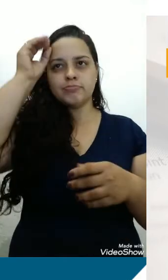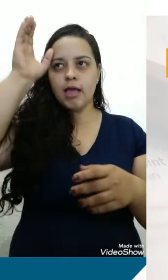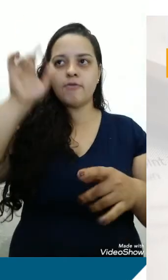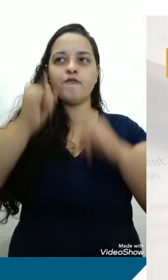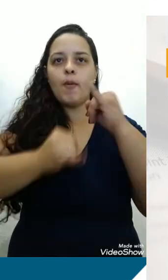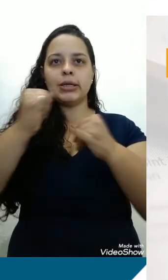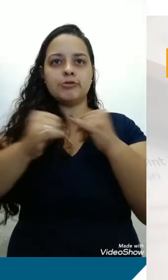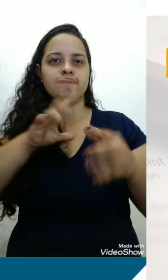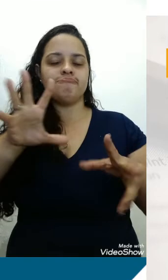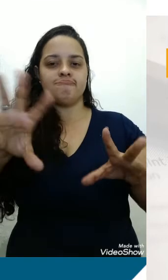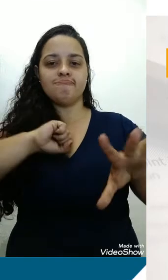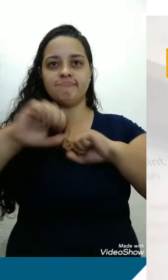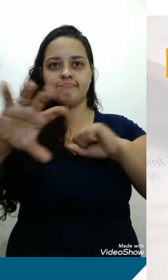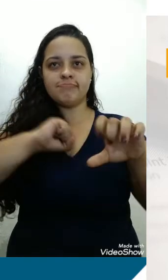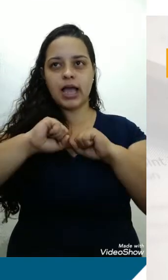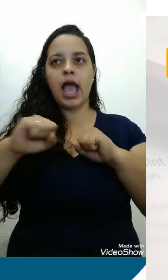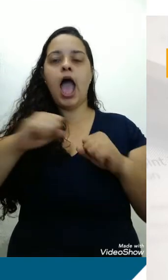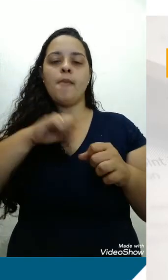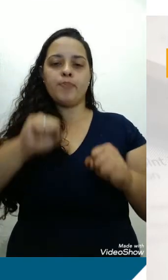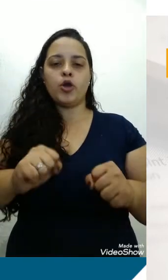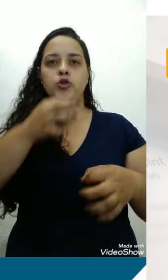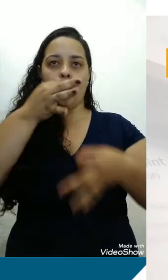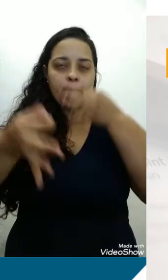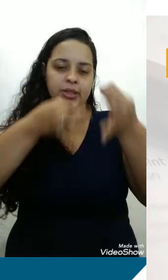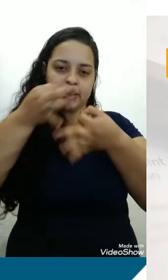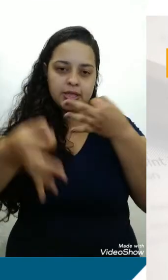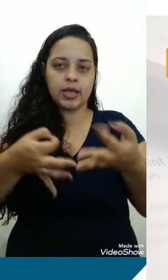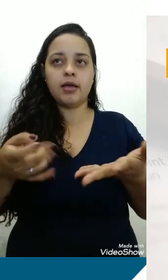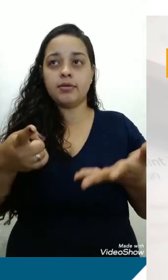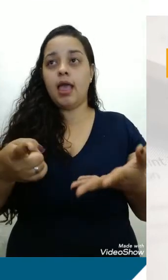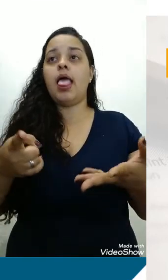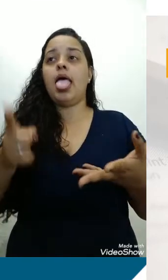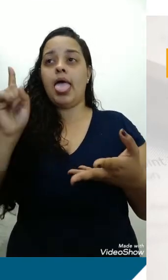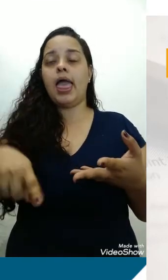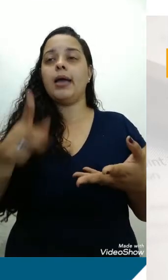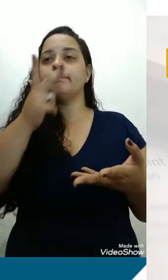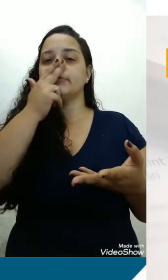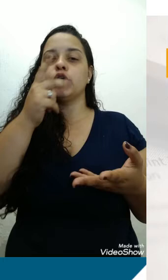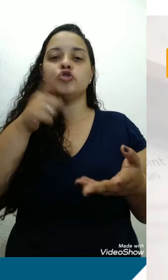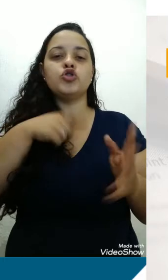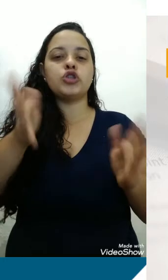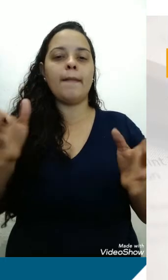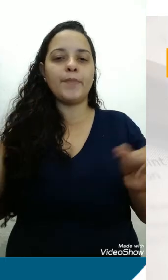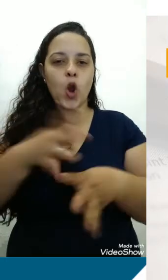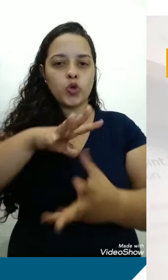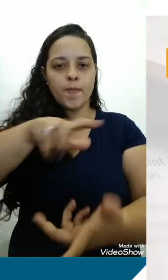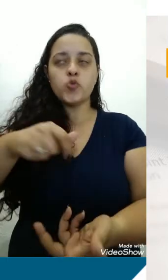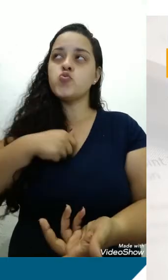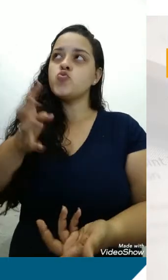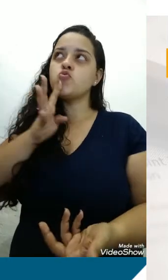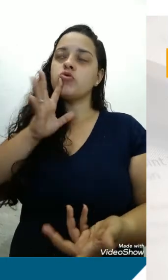redação. Dito de outro modo, o repertório sociocultural ele é constituído pelo nosso conhecimento de